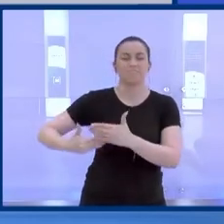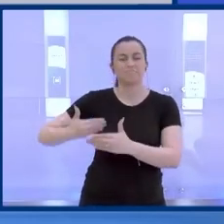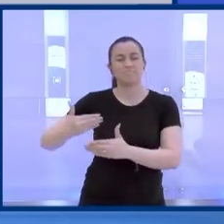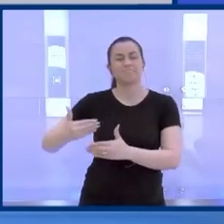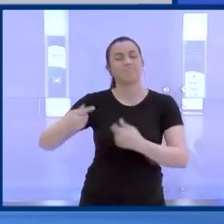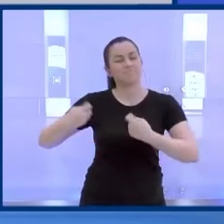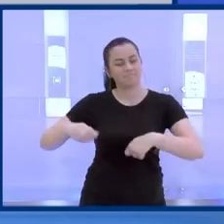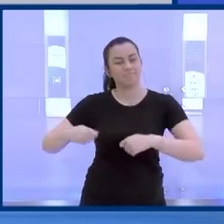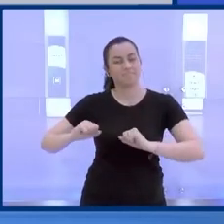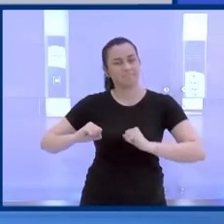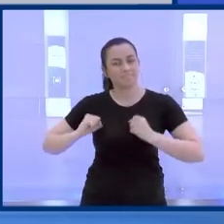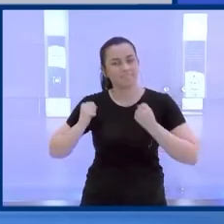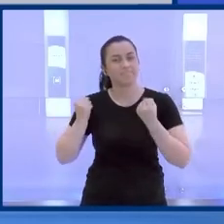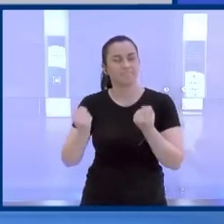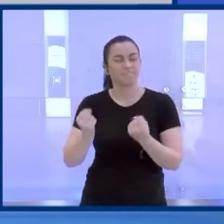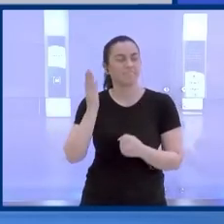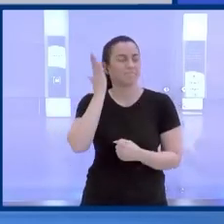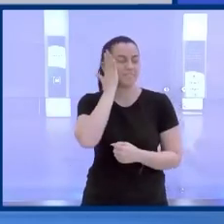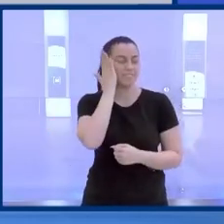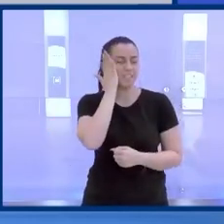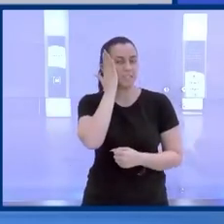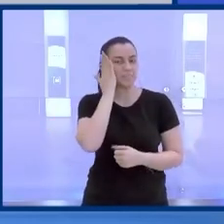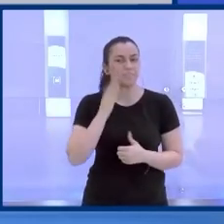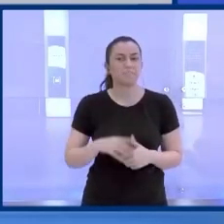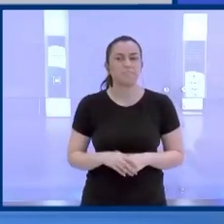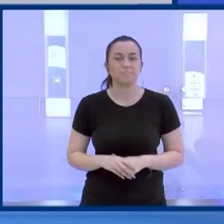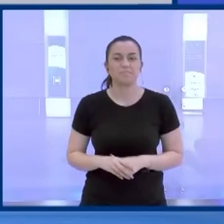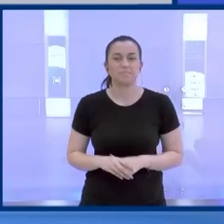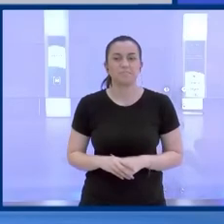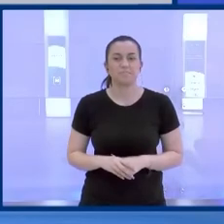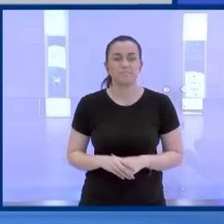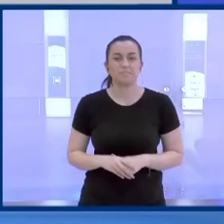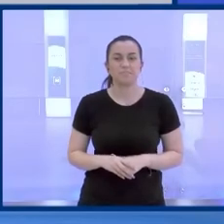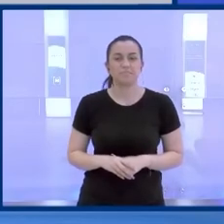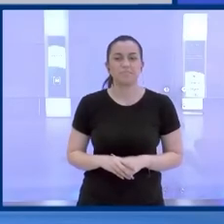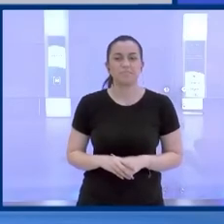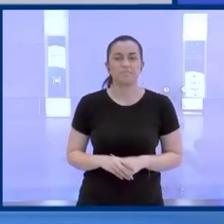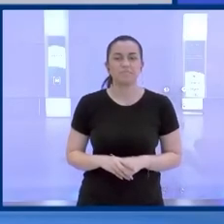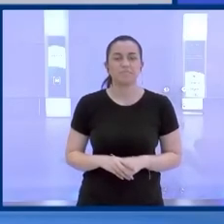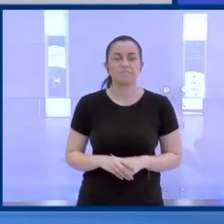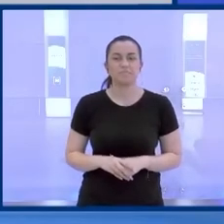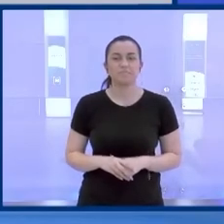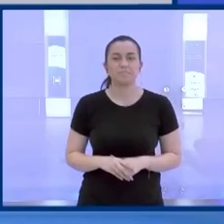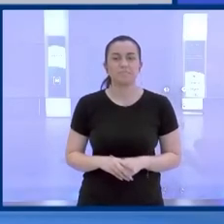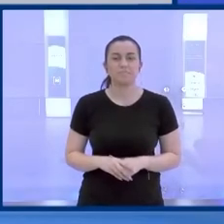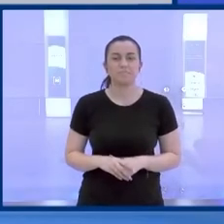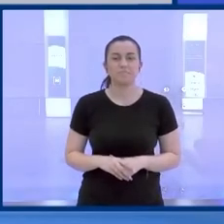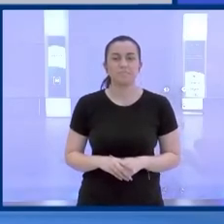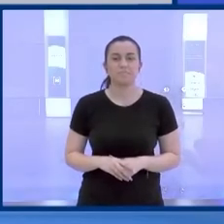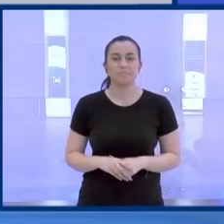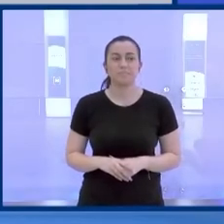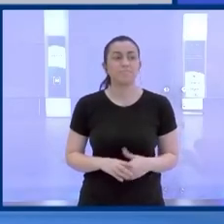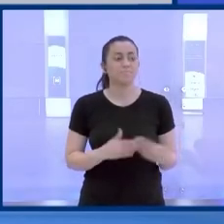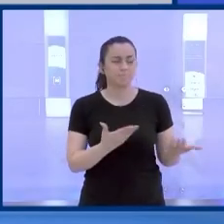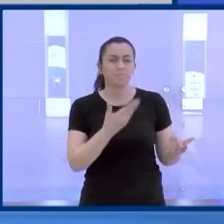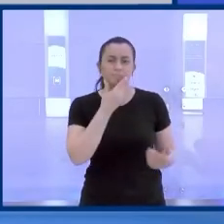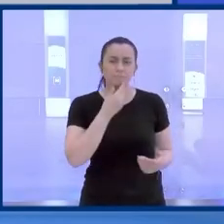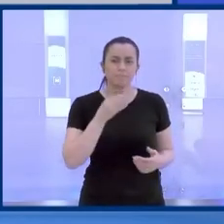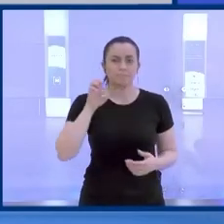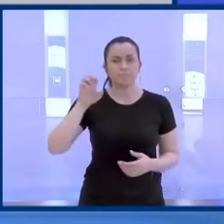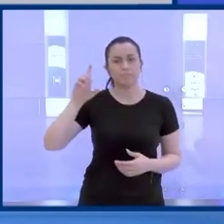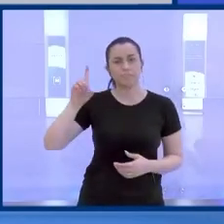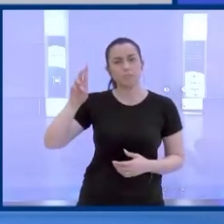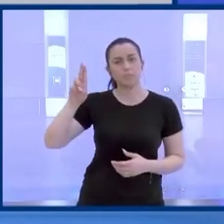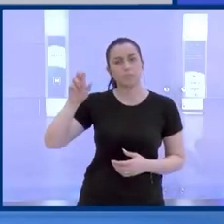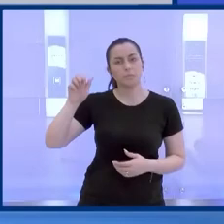para fazer. Talvez uma das maiores façanhas do nosso governador, meu amigo Eduardo Leite,